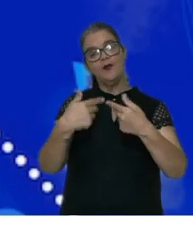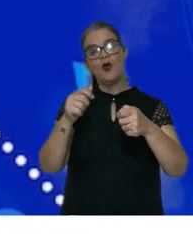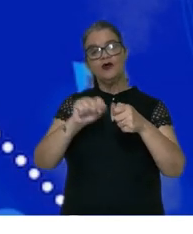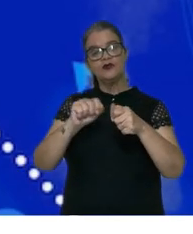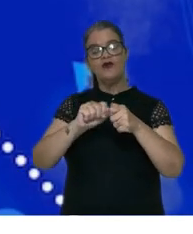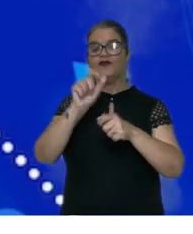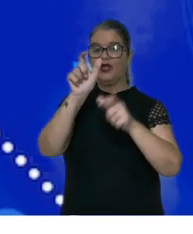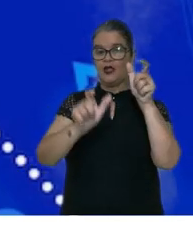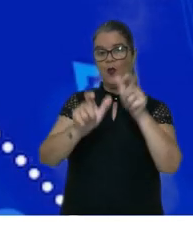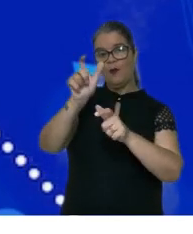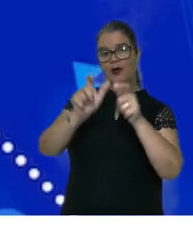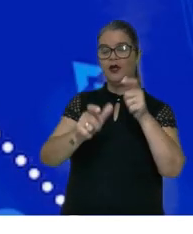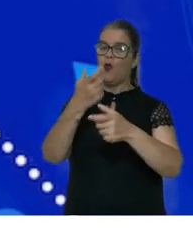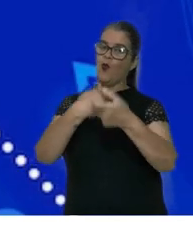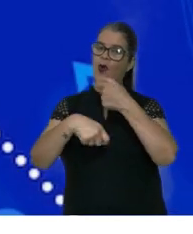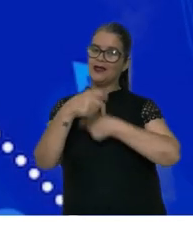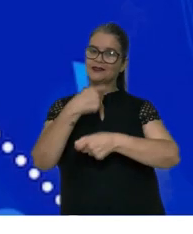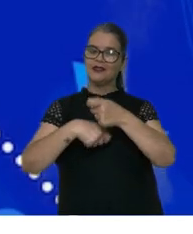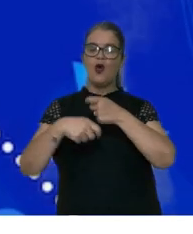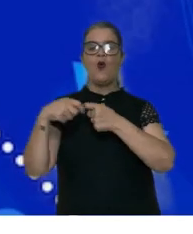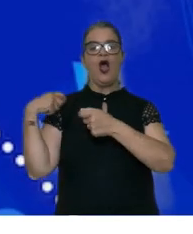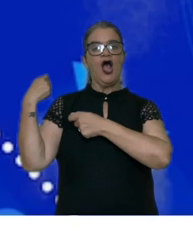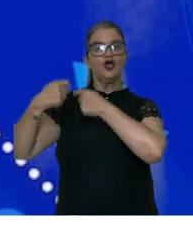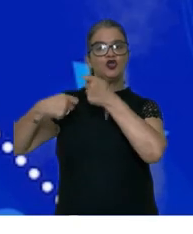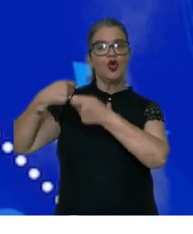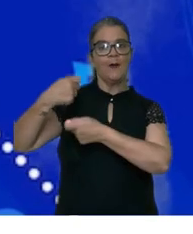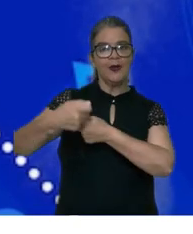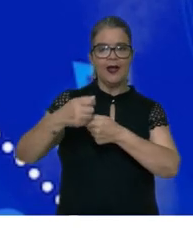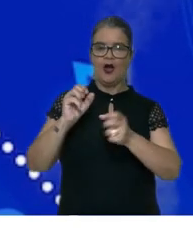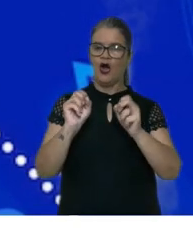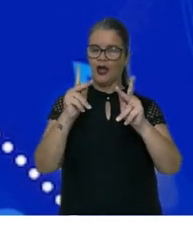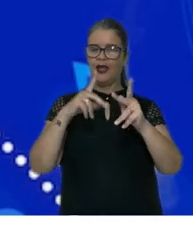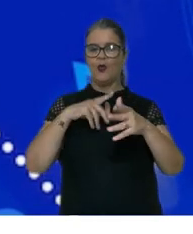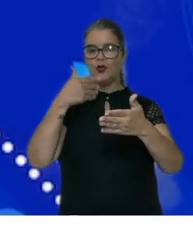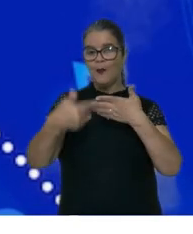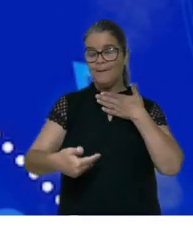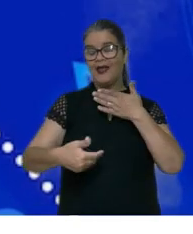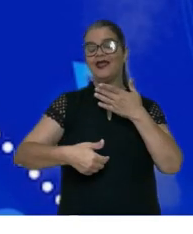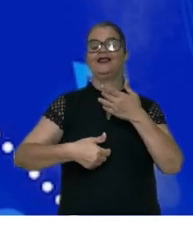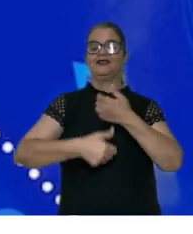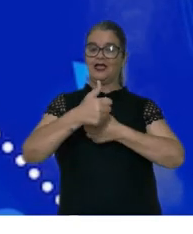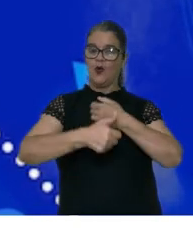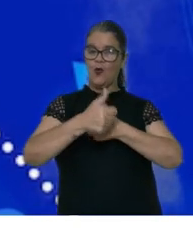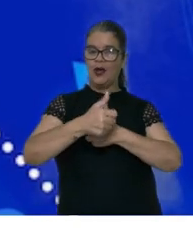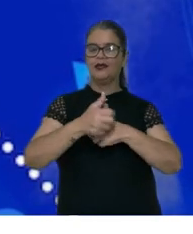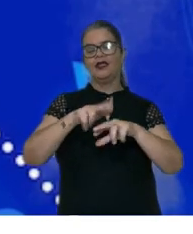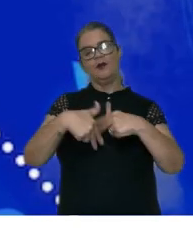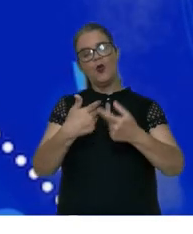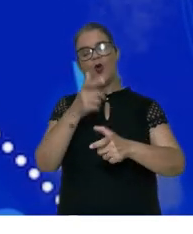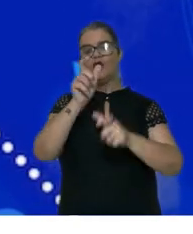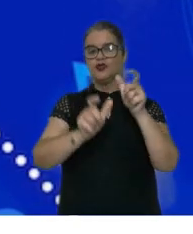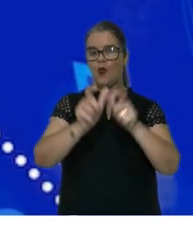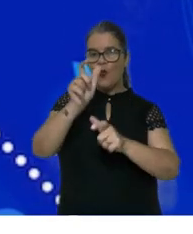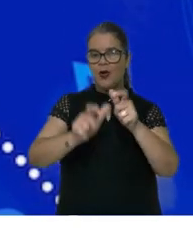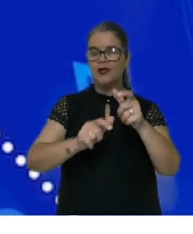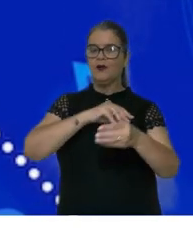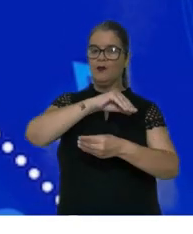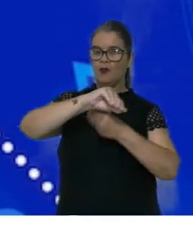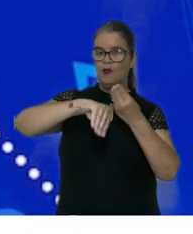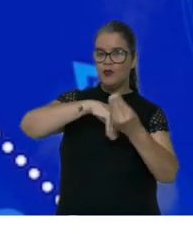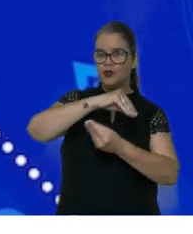ação antrópica, ok? Então, nessa perda de qualidade humana que a gente vai ter o ambiente